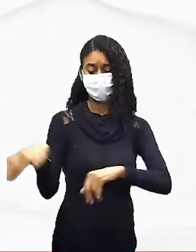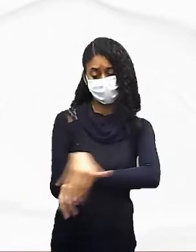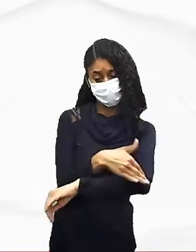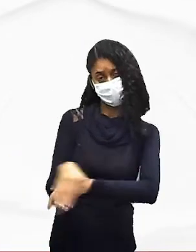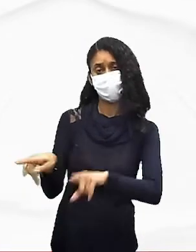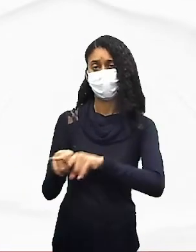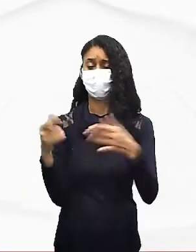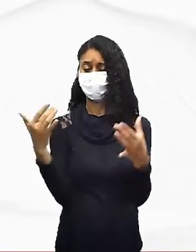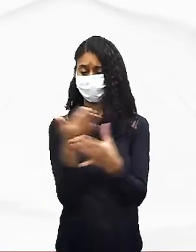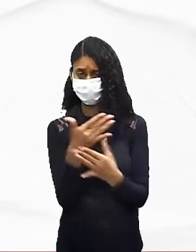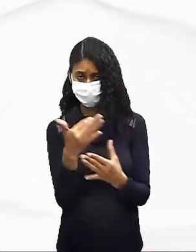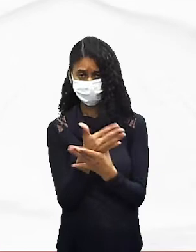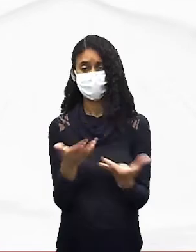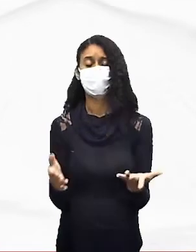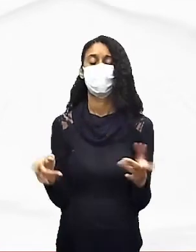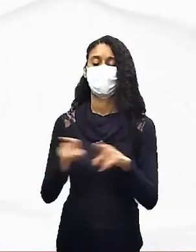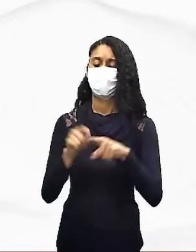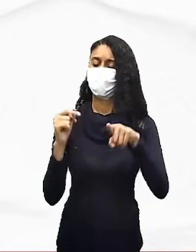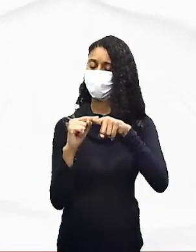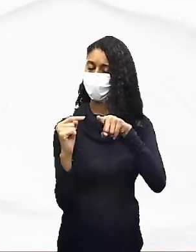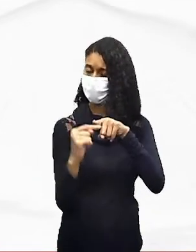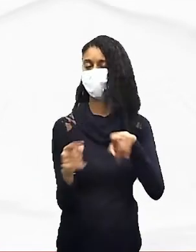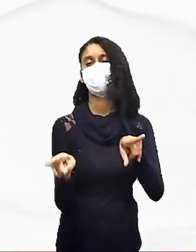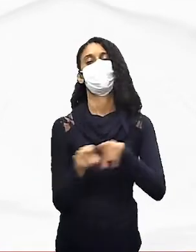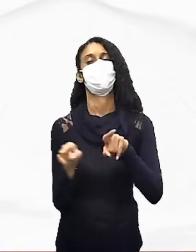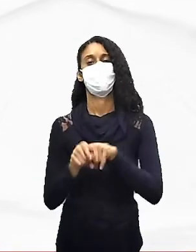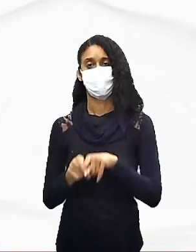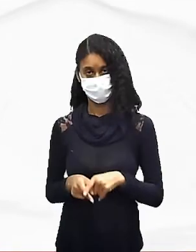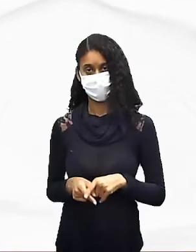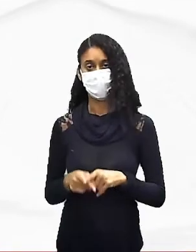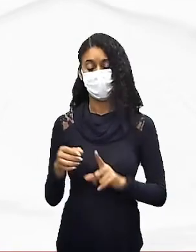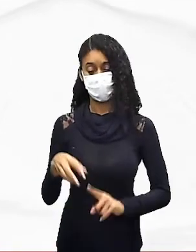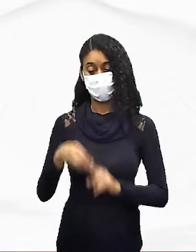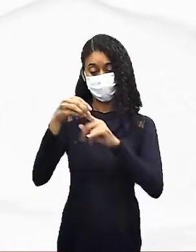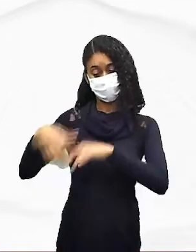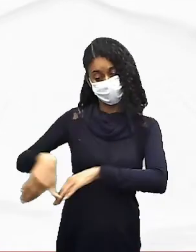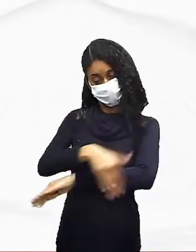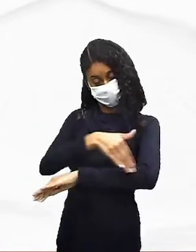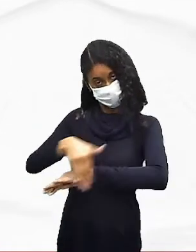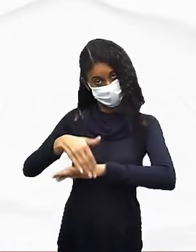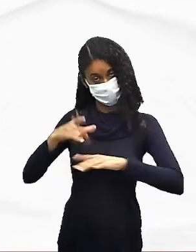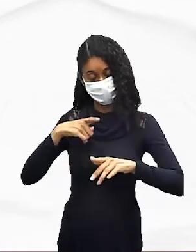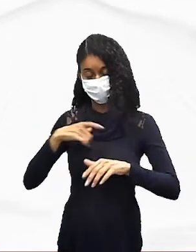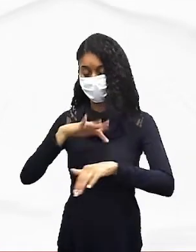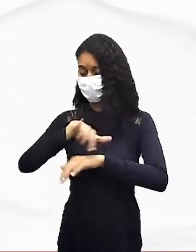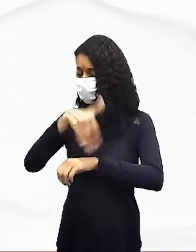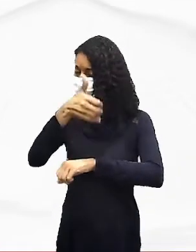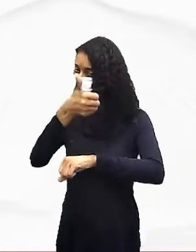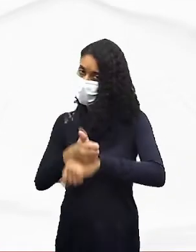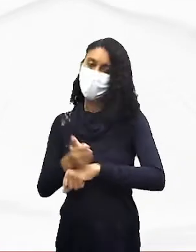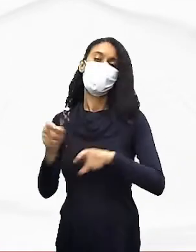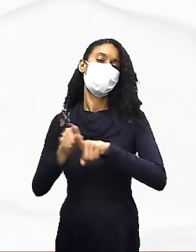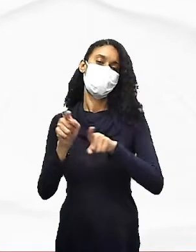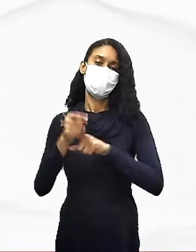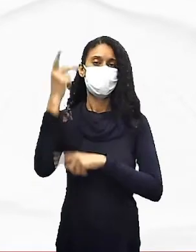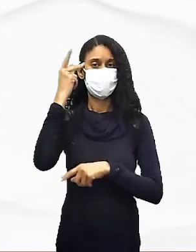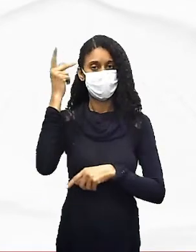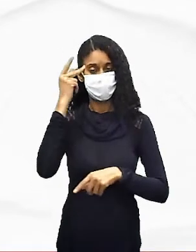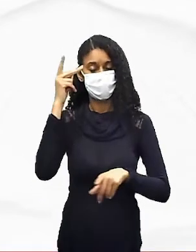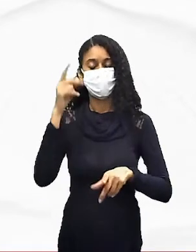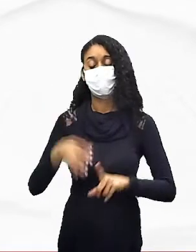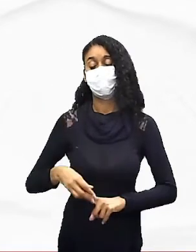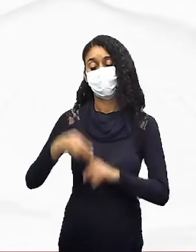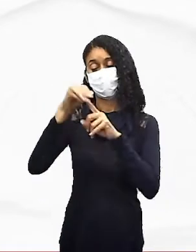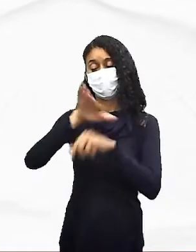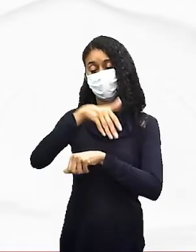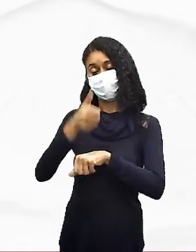de cidades, bairros, as principais vias, parques em São Paulo, os principais